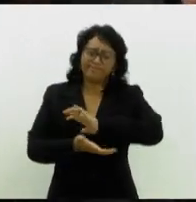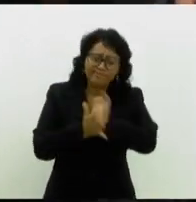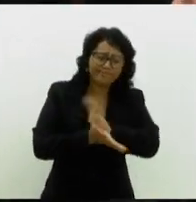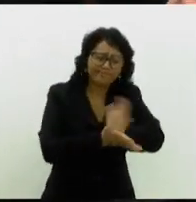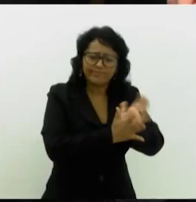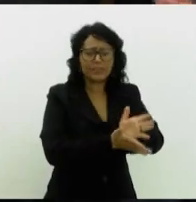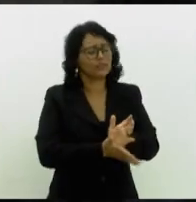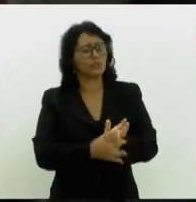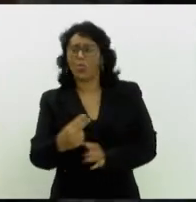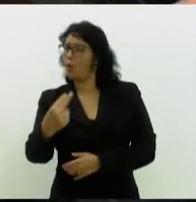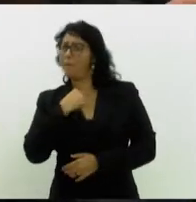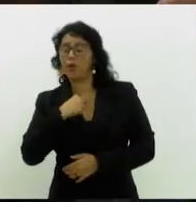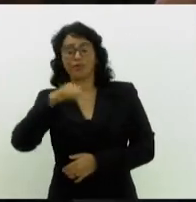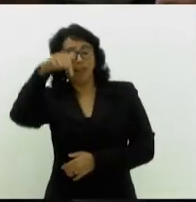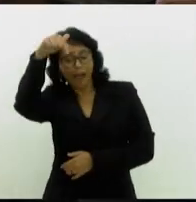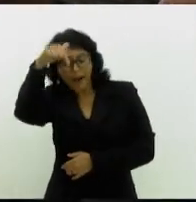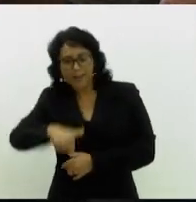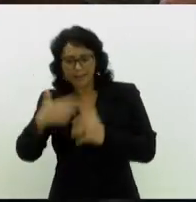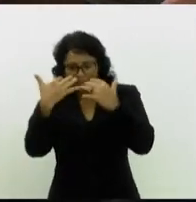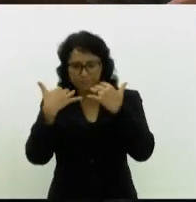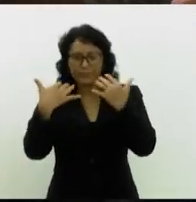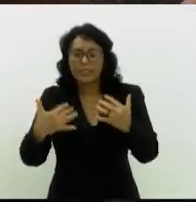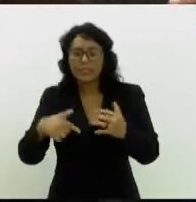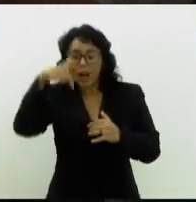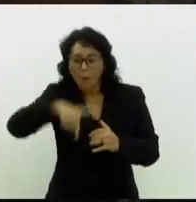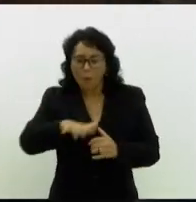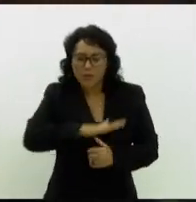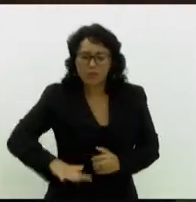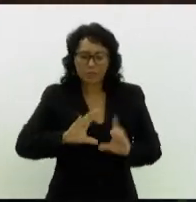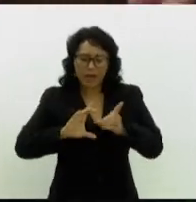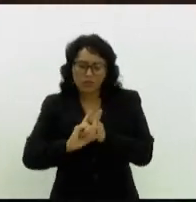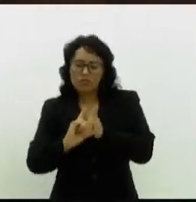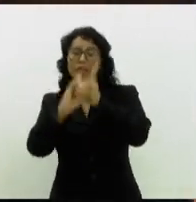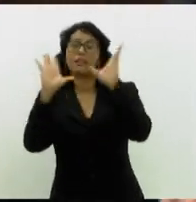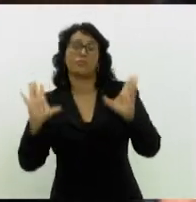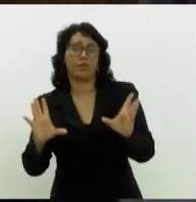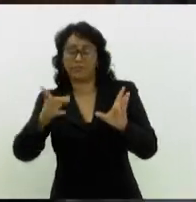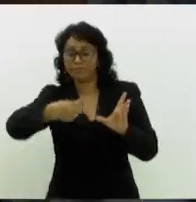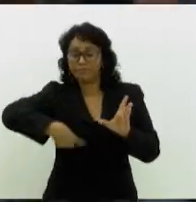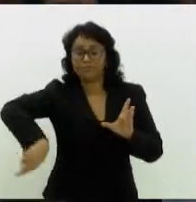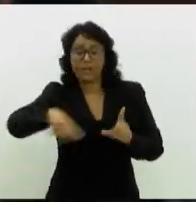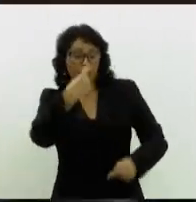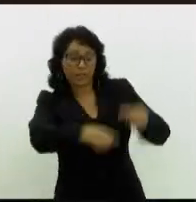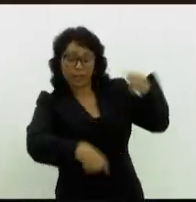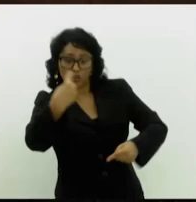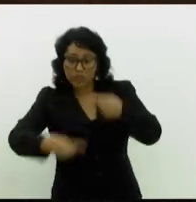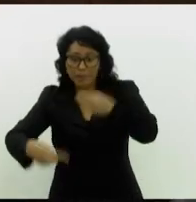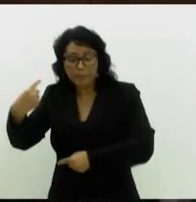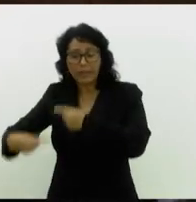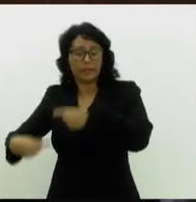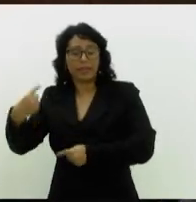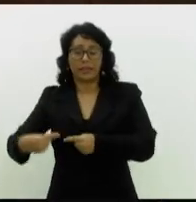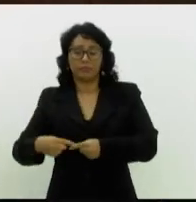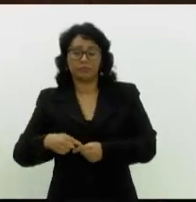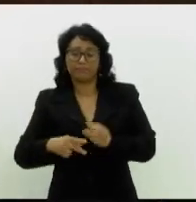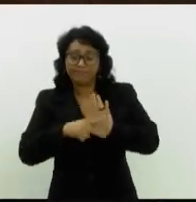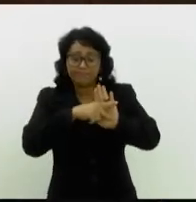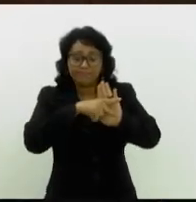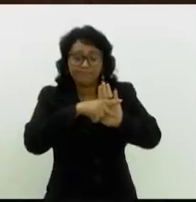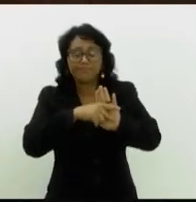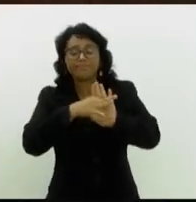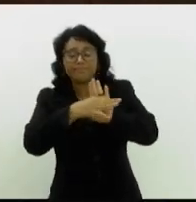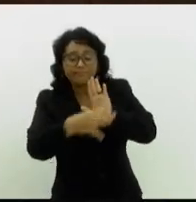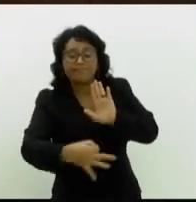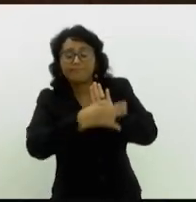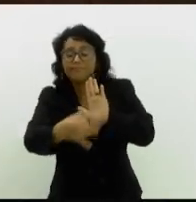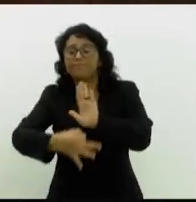isso não pode aqui é o Parlamento é o espaço da Democracia é o espaço do debate Republicano das diversas ideias Se